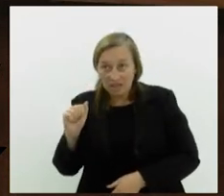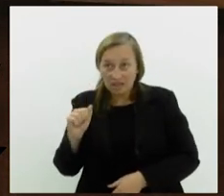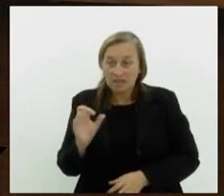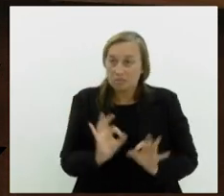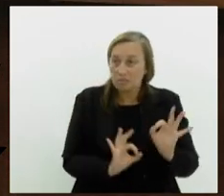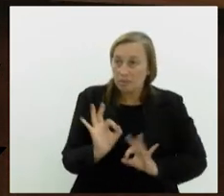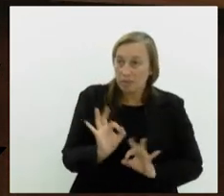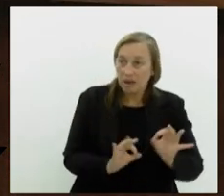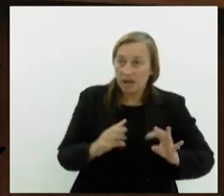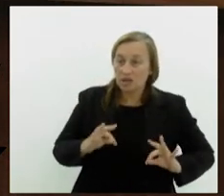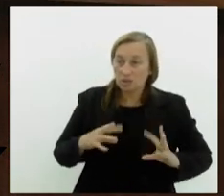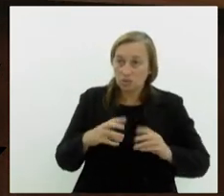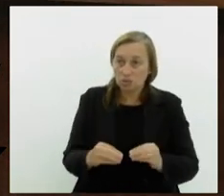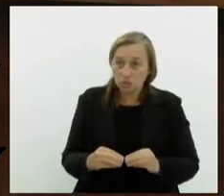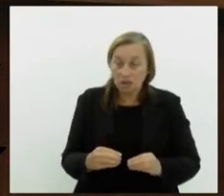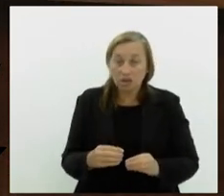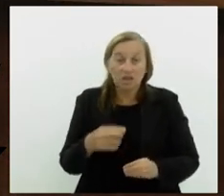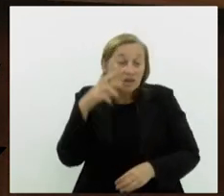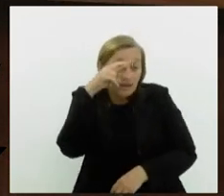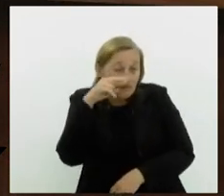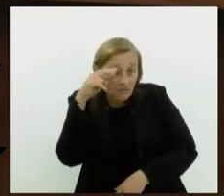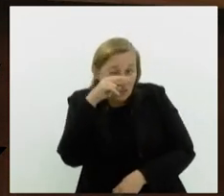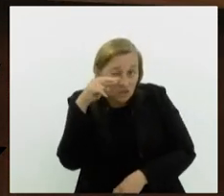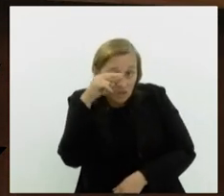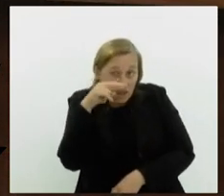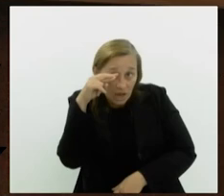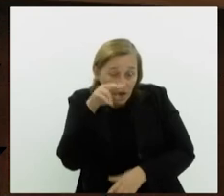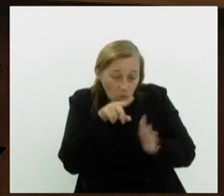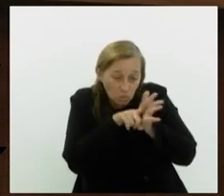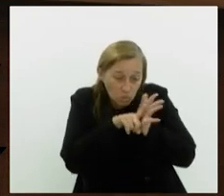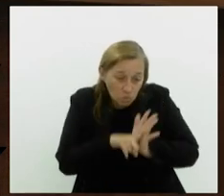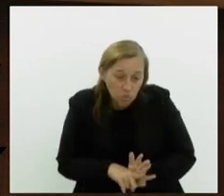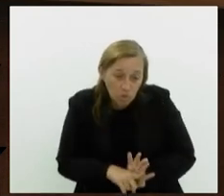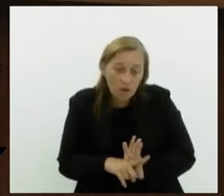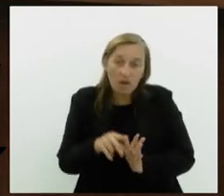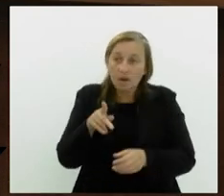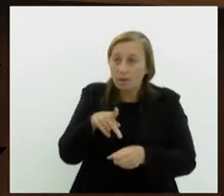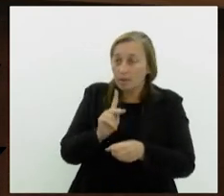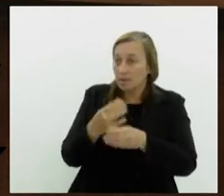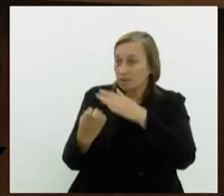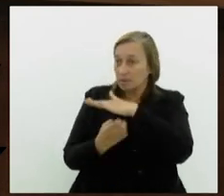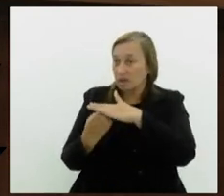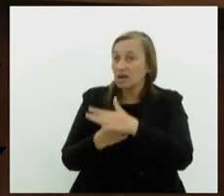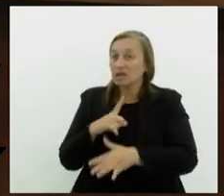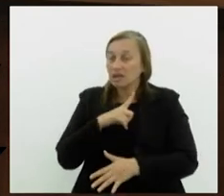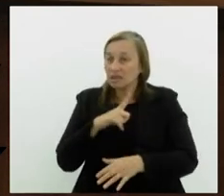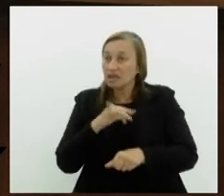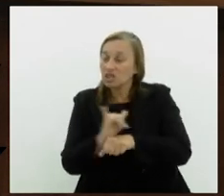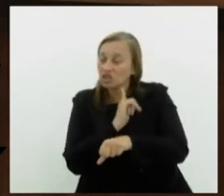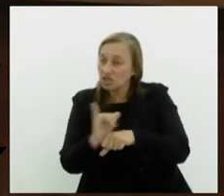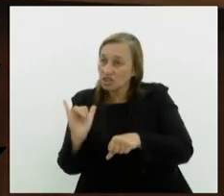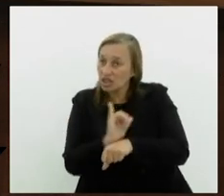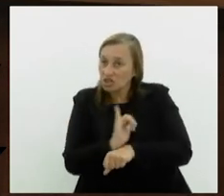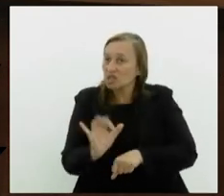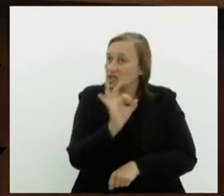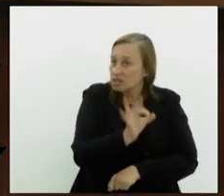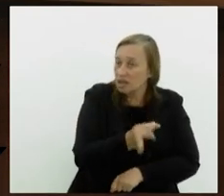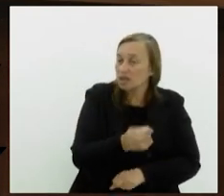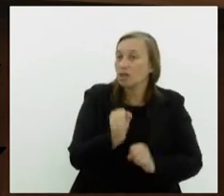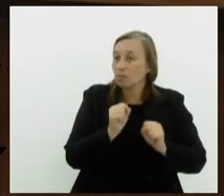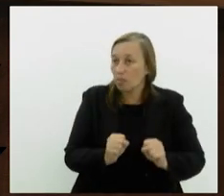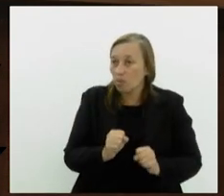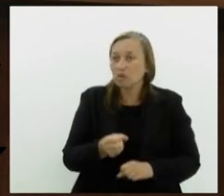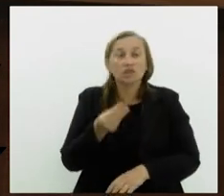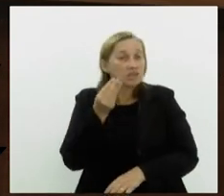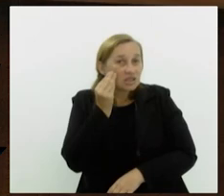um aparato, tentar investigar, buscar a Petrobras, porque tem ali os mecanismos necessários, pode fazer